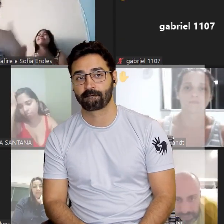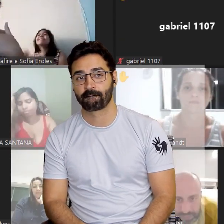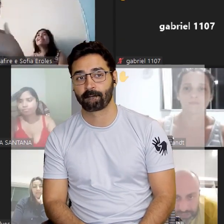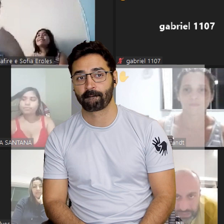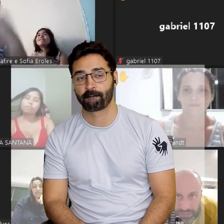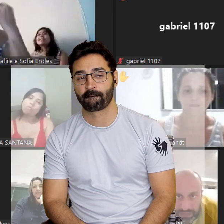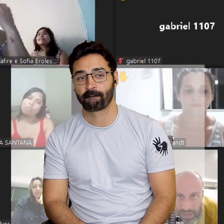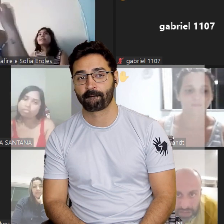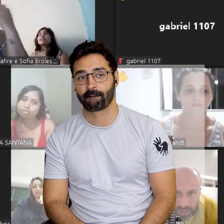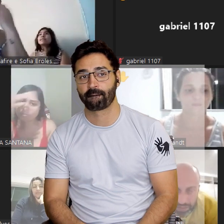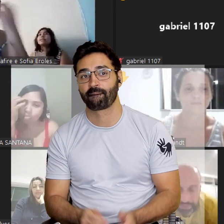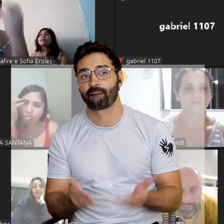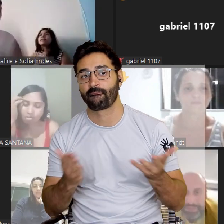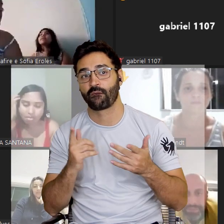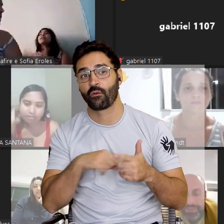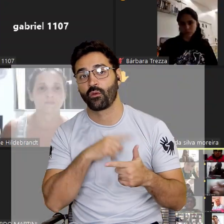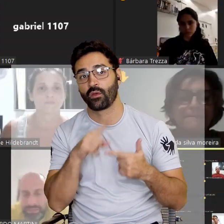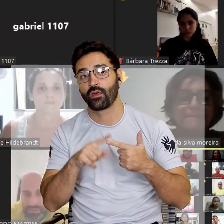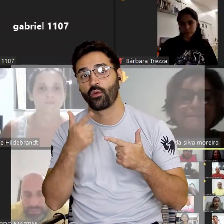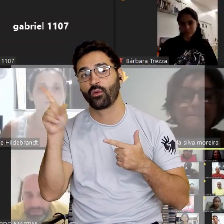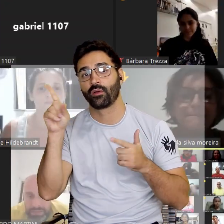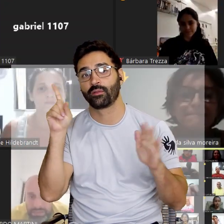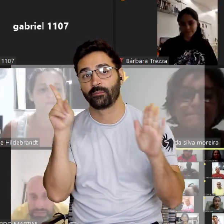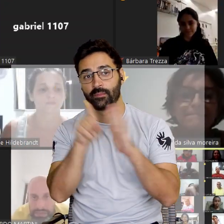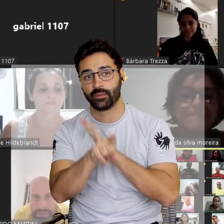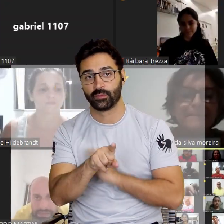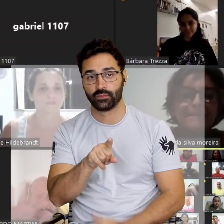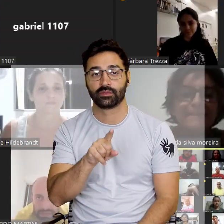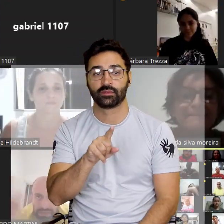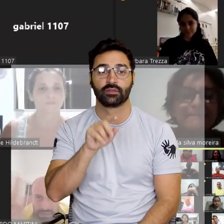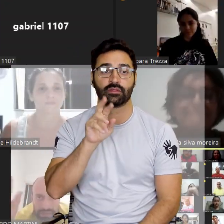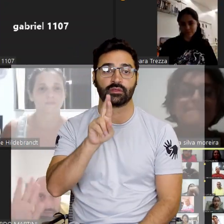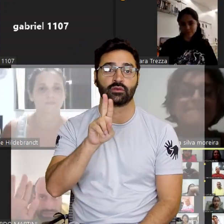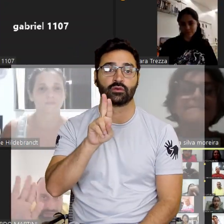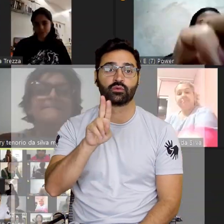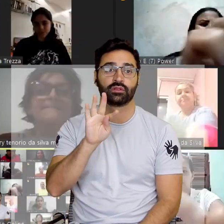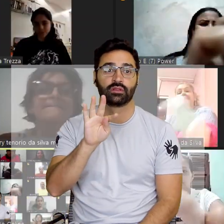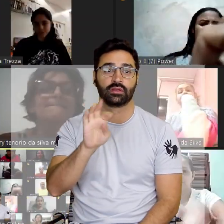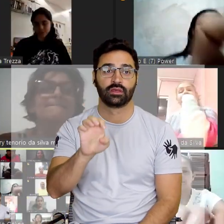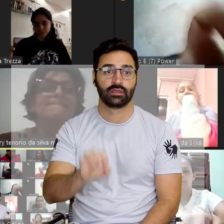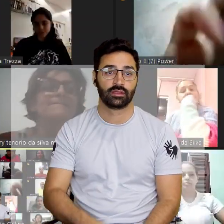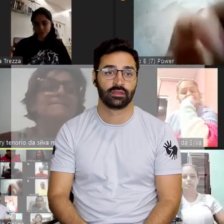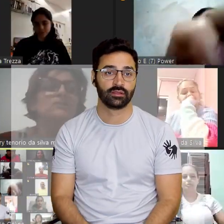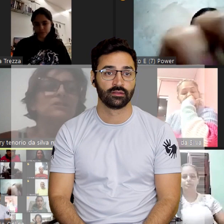fazer outra pergunta. Quem vai me responder vai ser a Ruth Stephanie.